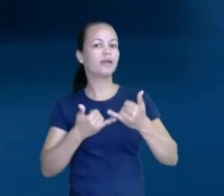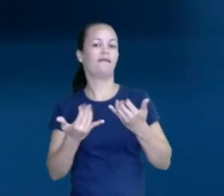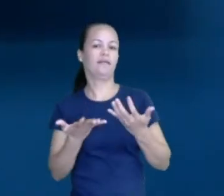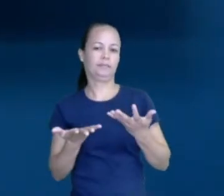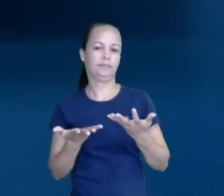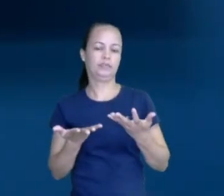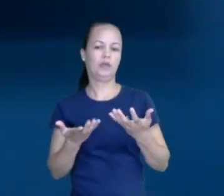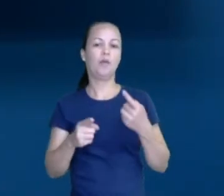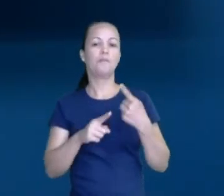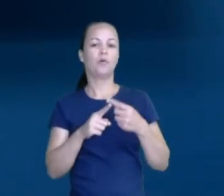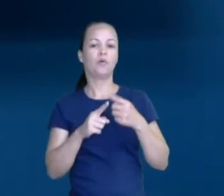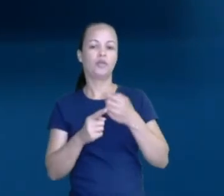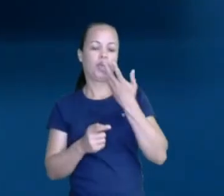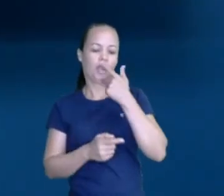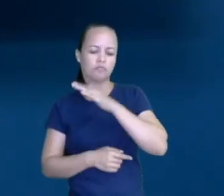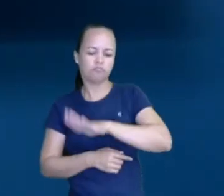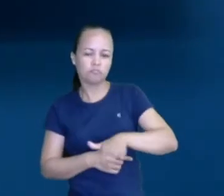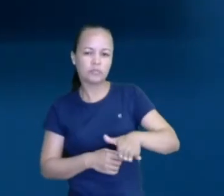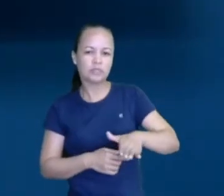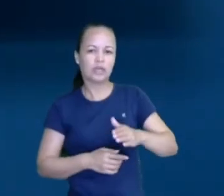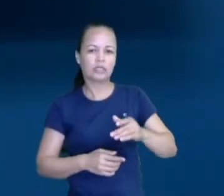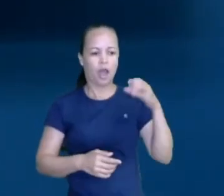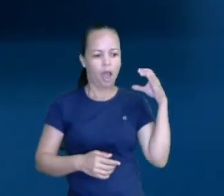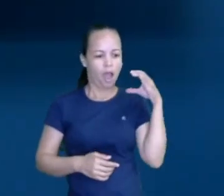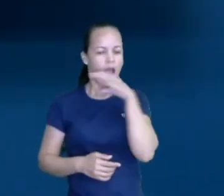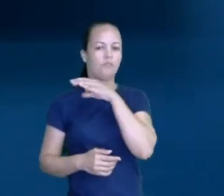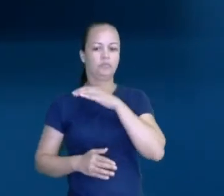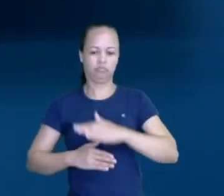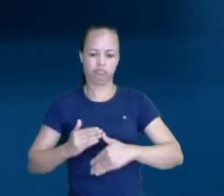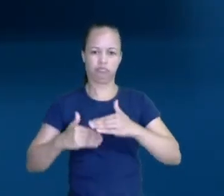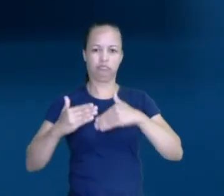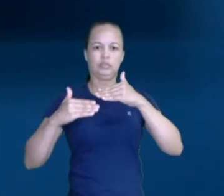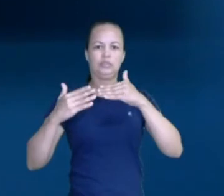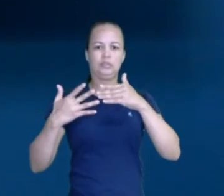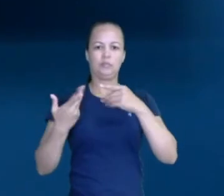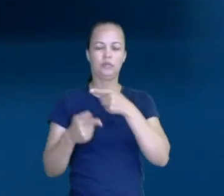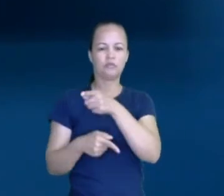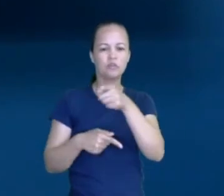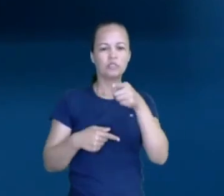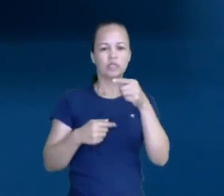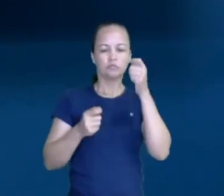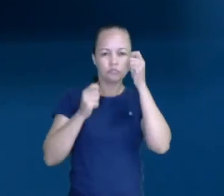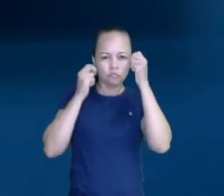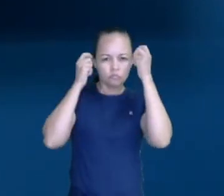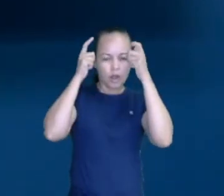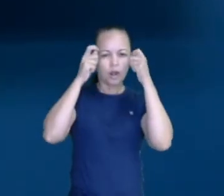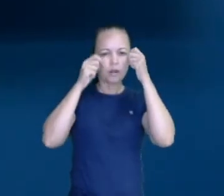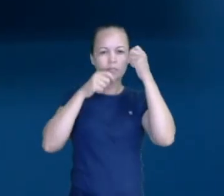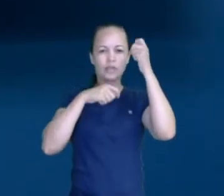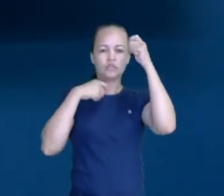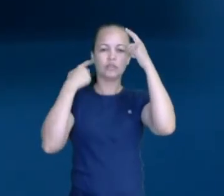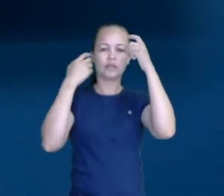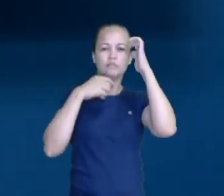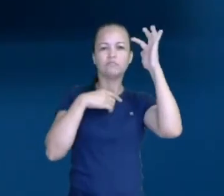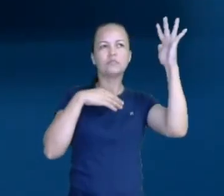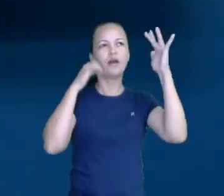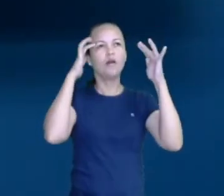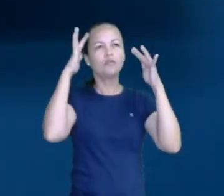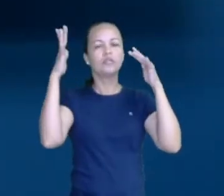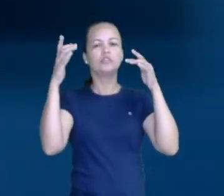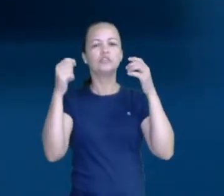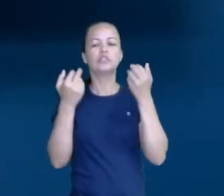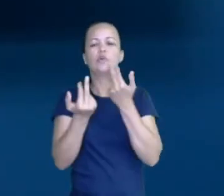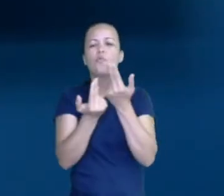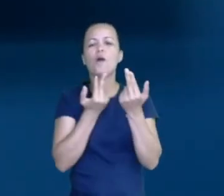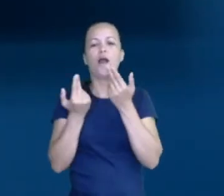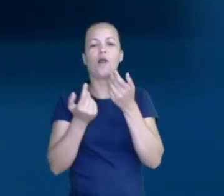muito rápido. Então aproveite e brinque muito para que a sua imaginação seja um jardinzinho cheio de frutos.